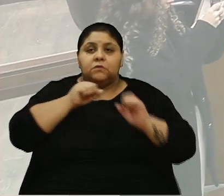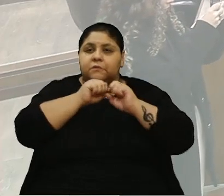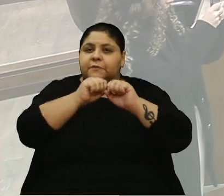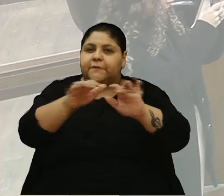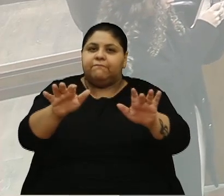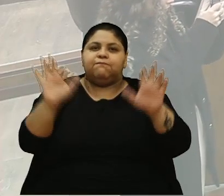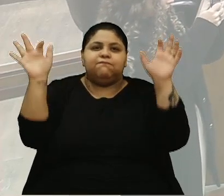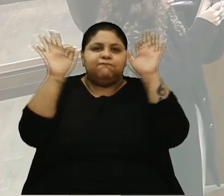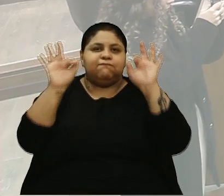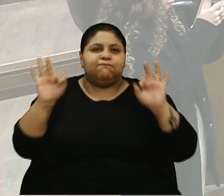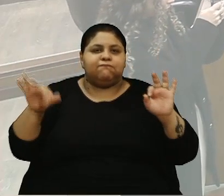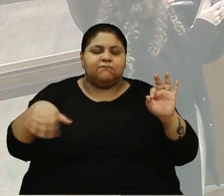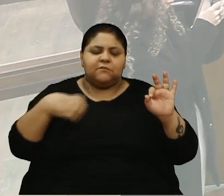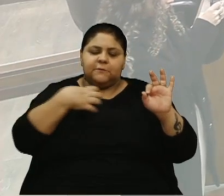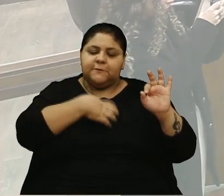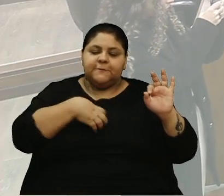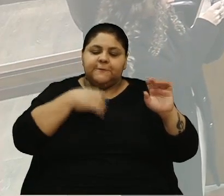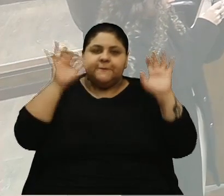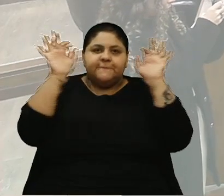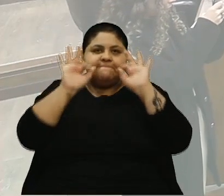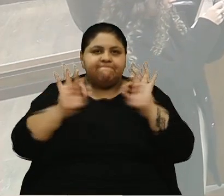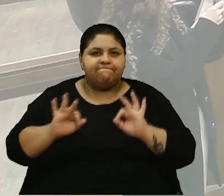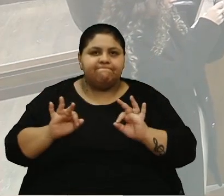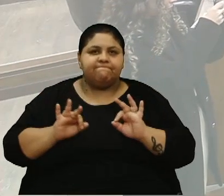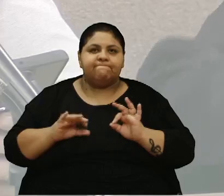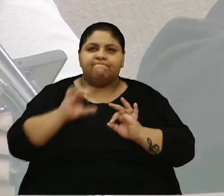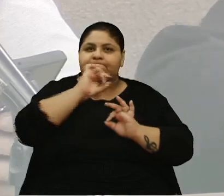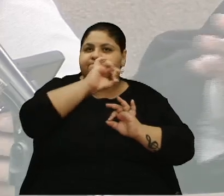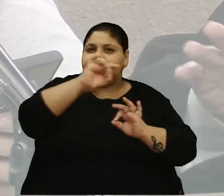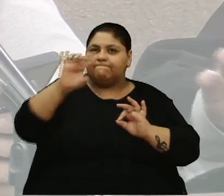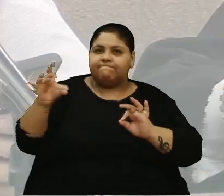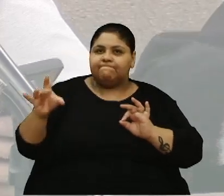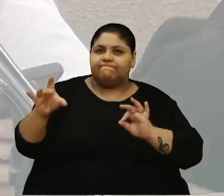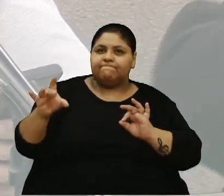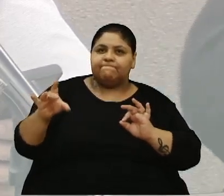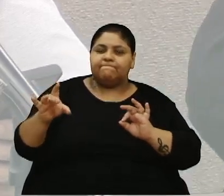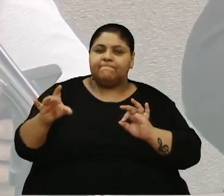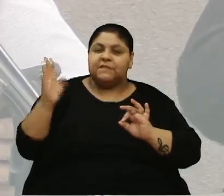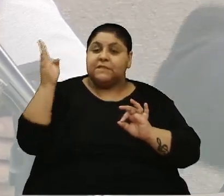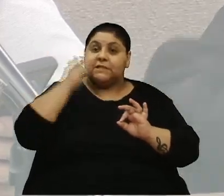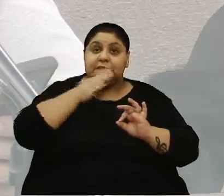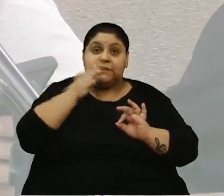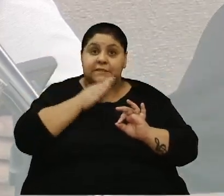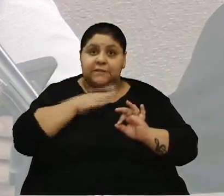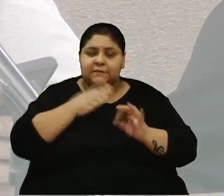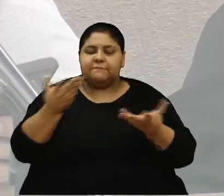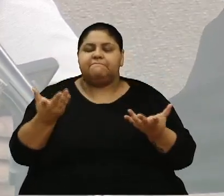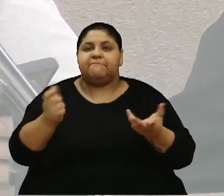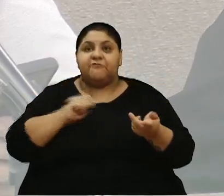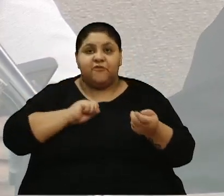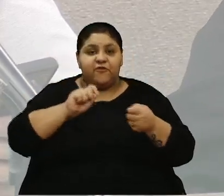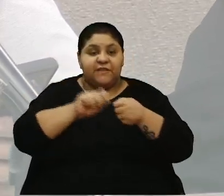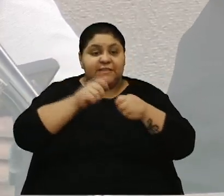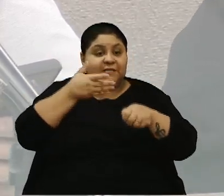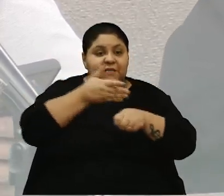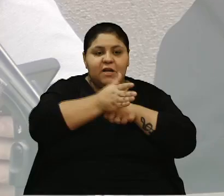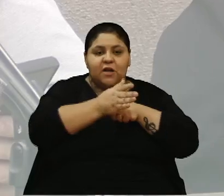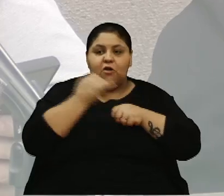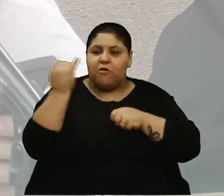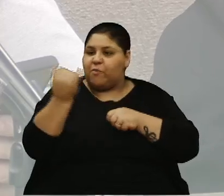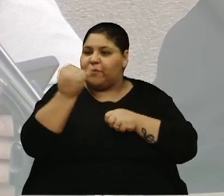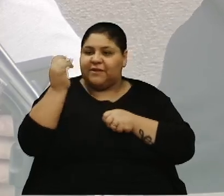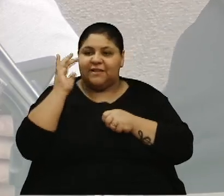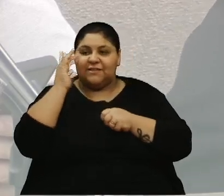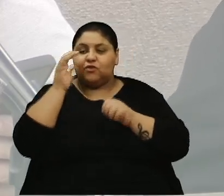alegria. Eu me sinto feliz na medida que cada um, vamos dizer, correndo para um lado, ou para cá ou para lá, o que importa é a solução